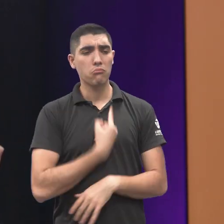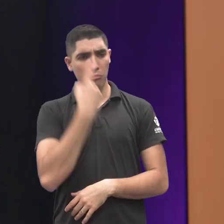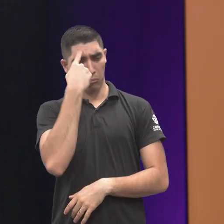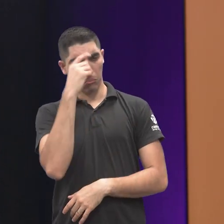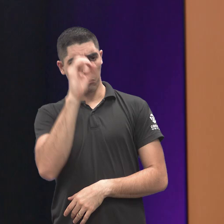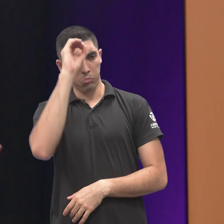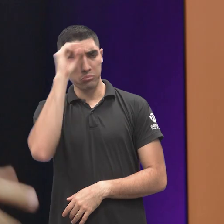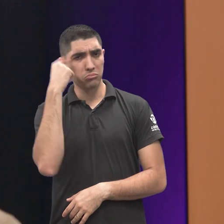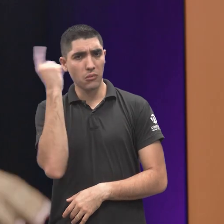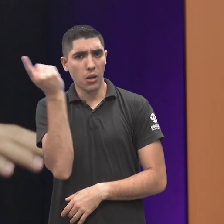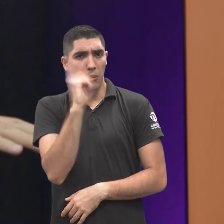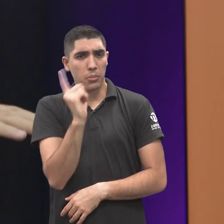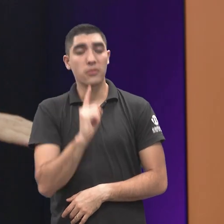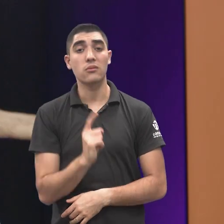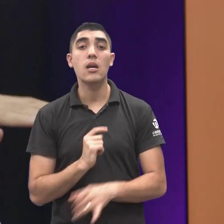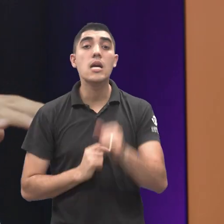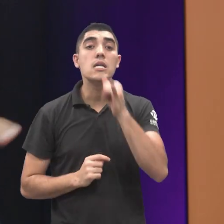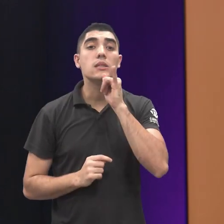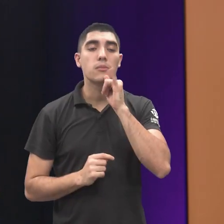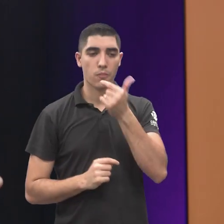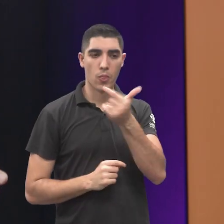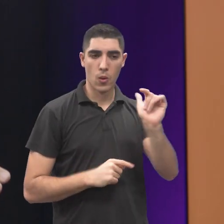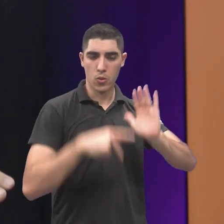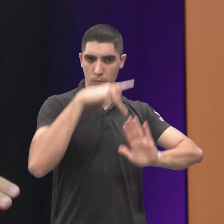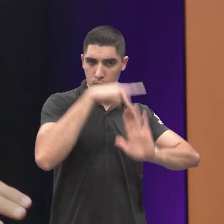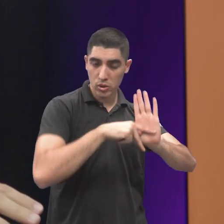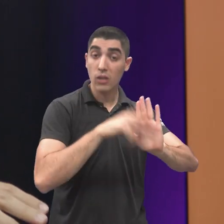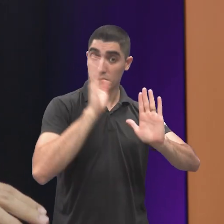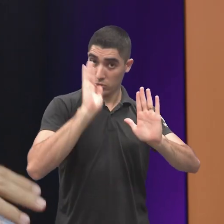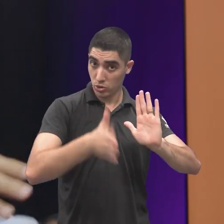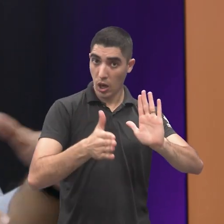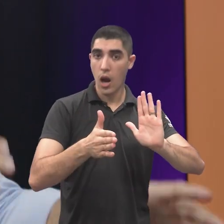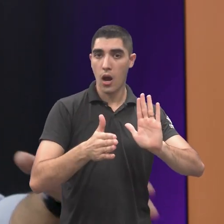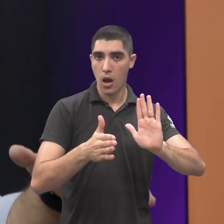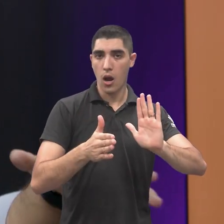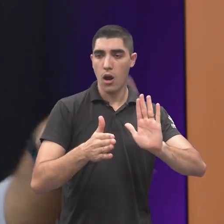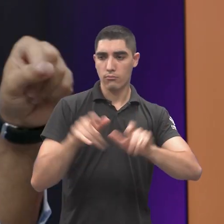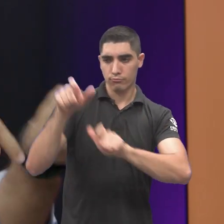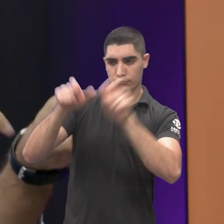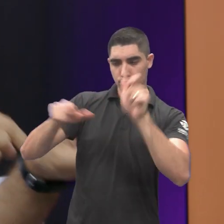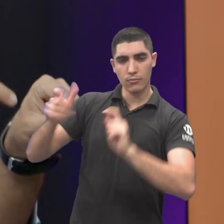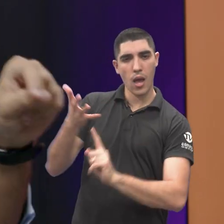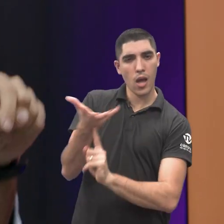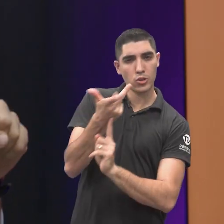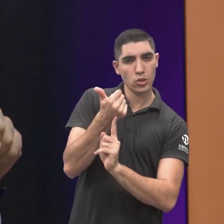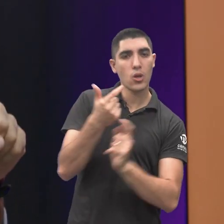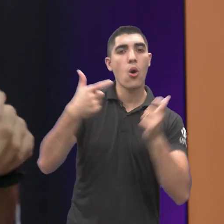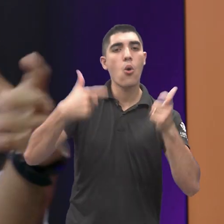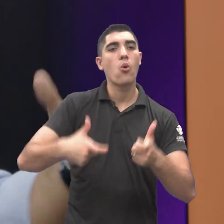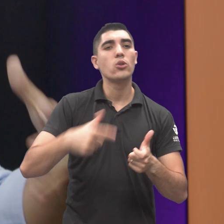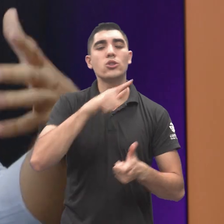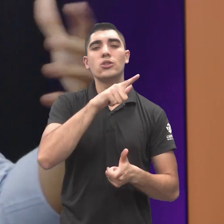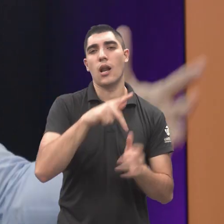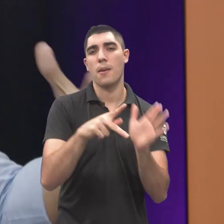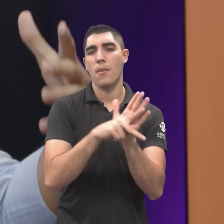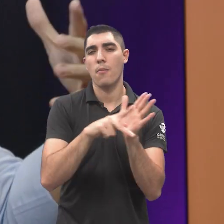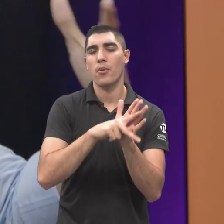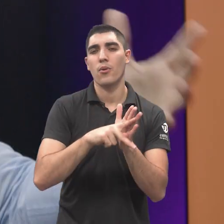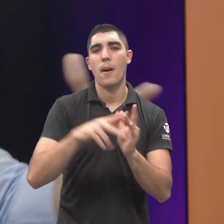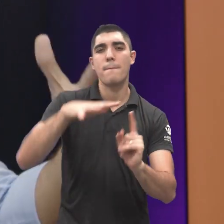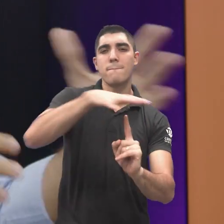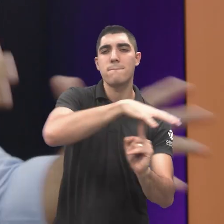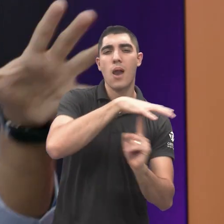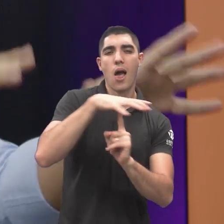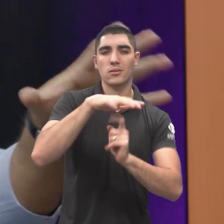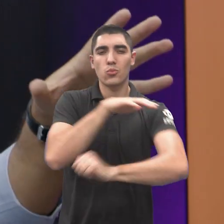desses projetos, inclusive, foi uma apresentação de artistas lá na Praça do Sapo. Eles expuseram